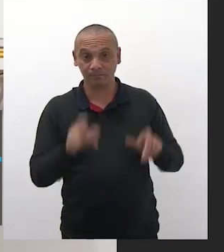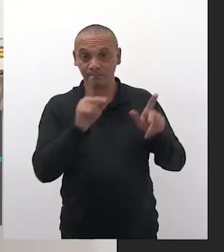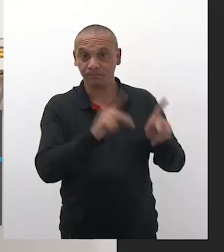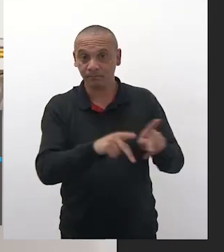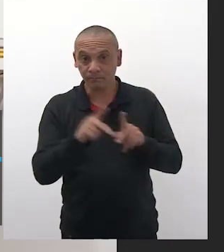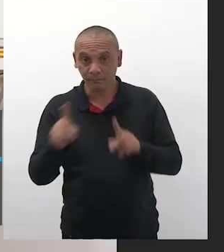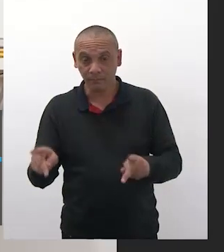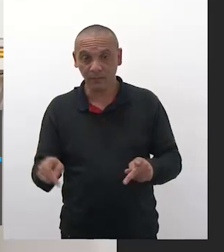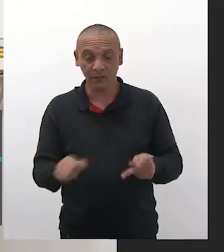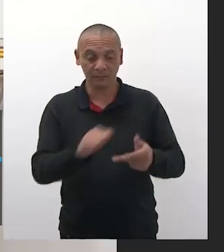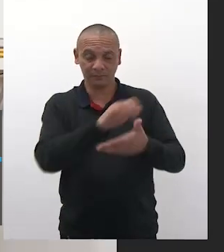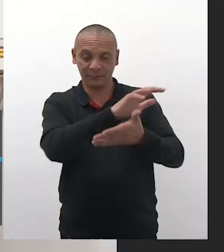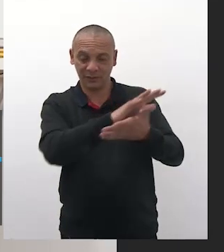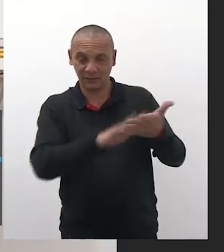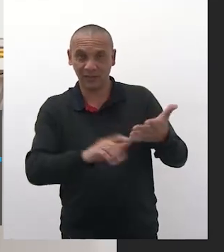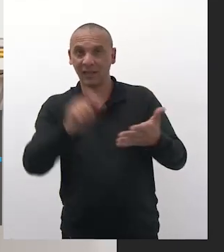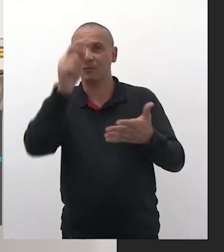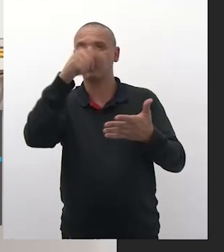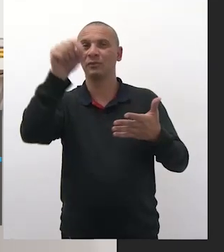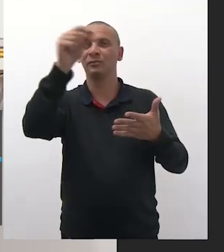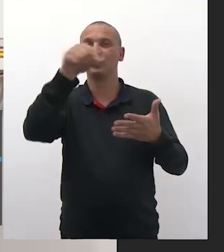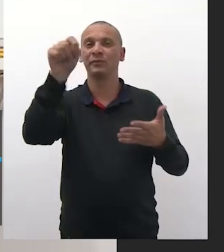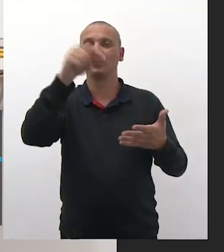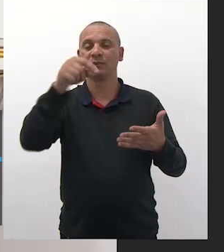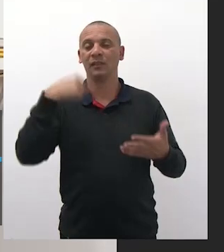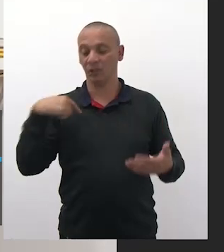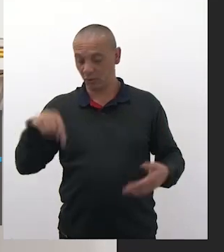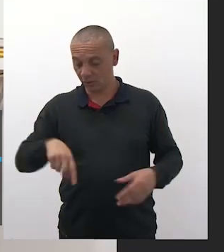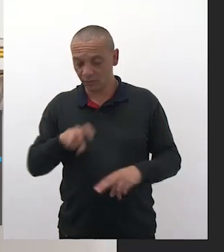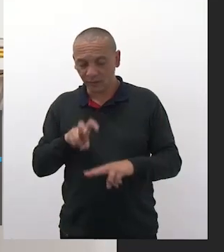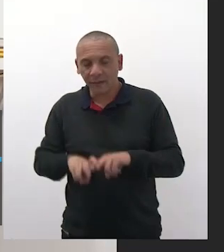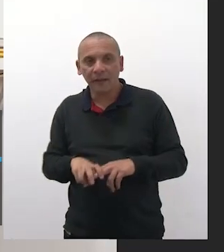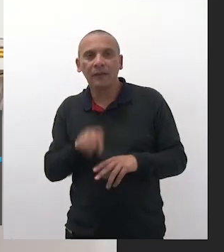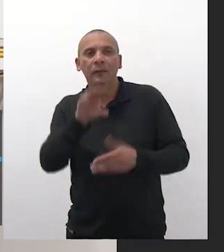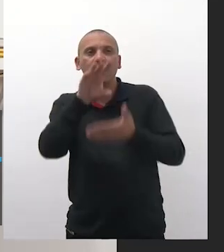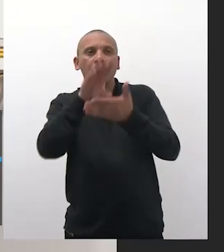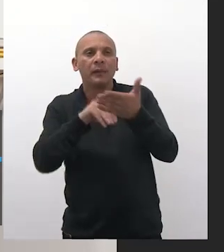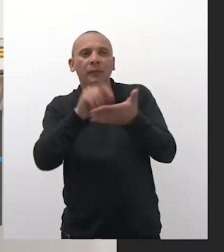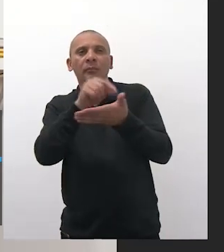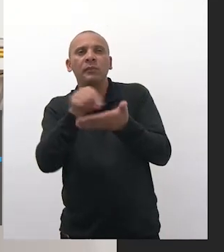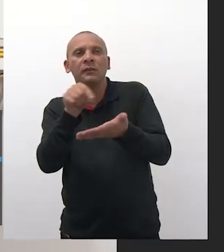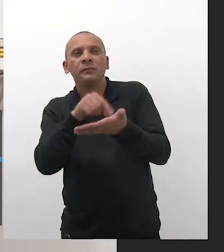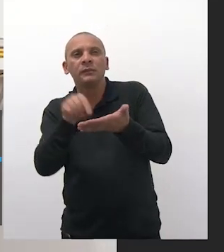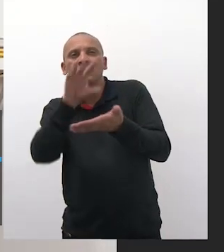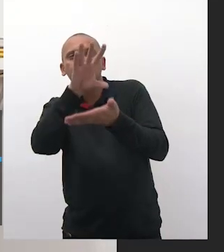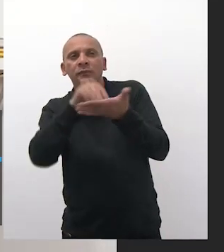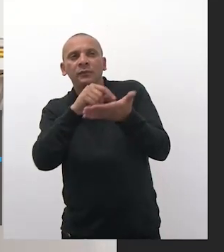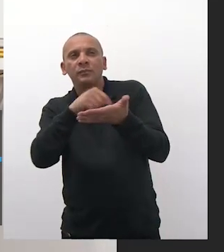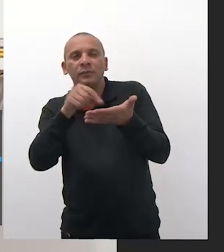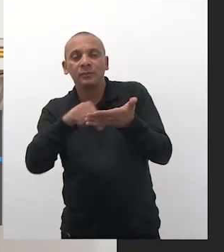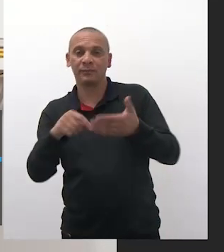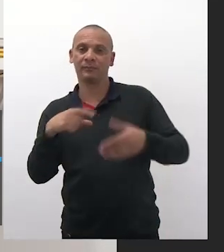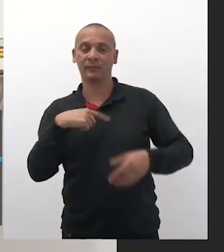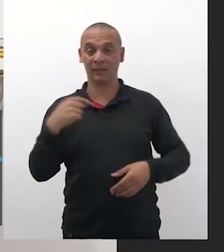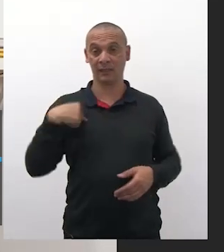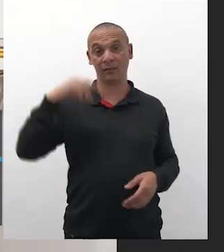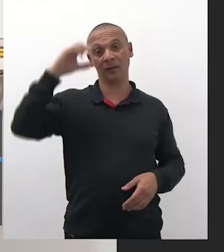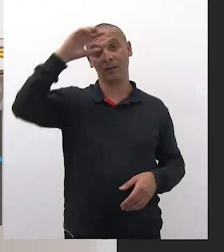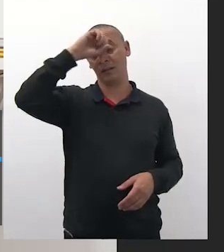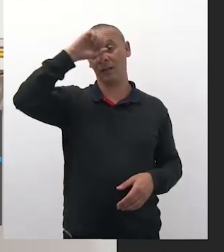as lições, né, na lousa, e a gente copiava. E eu aprendendo a